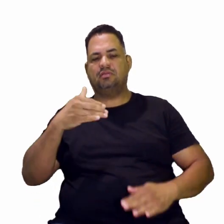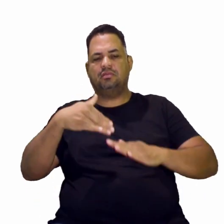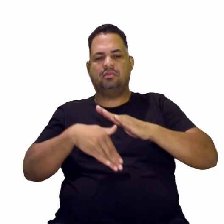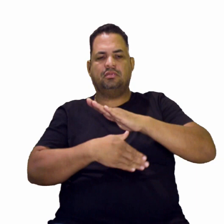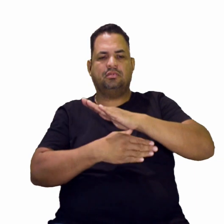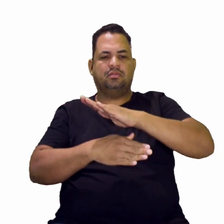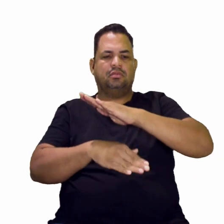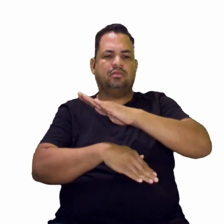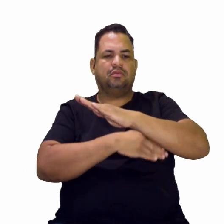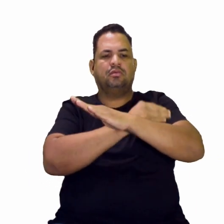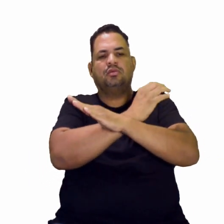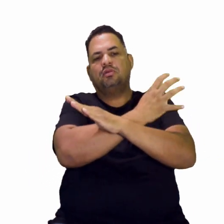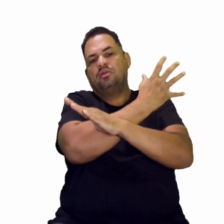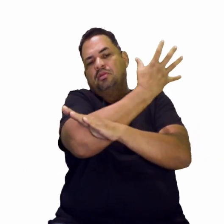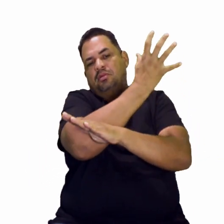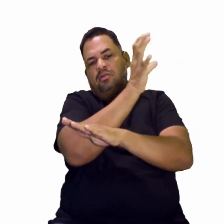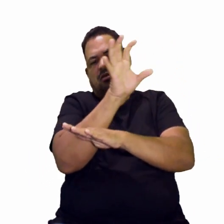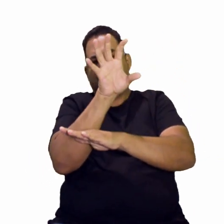ecossistema,